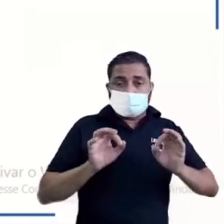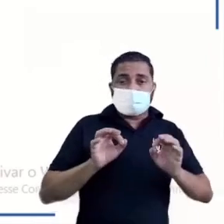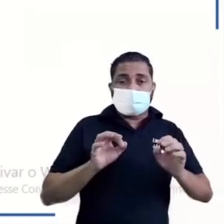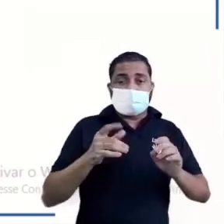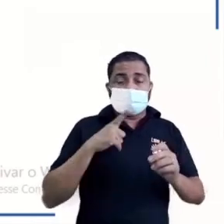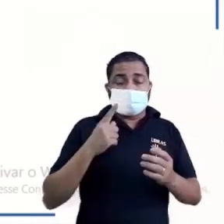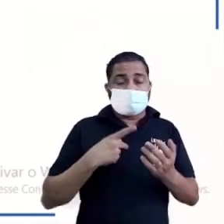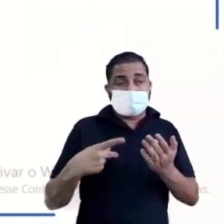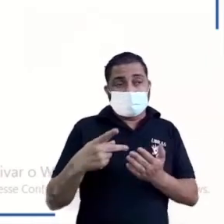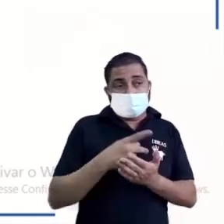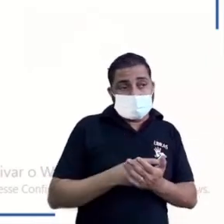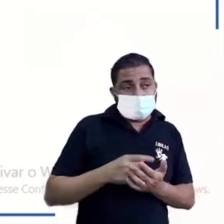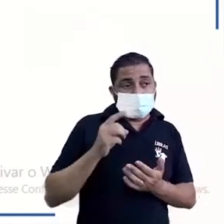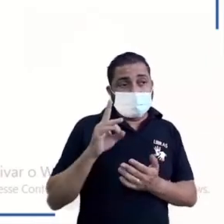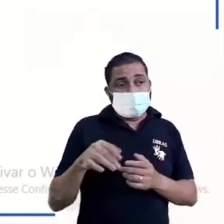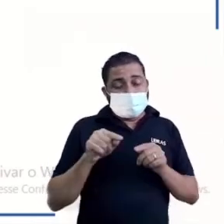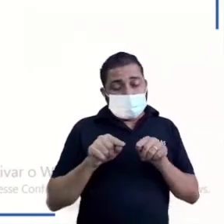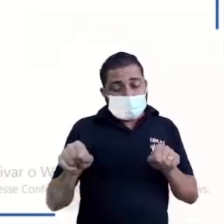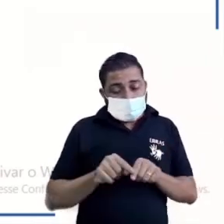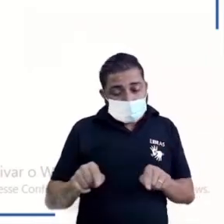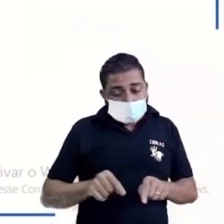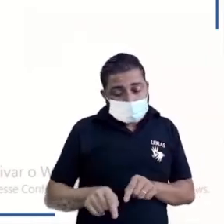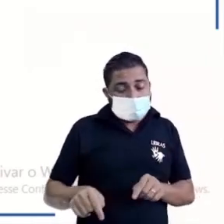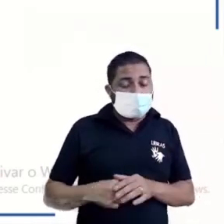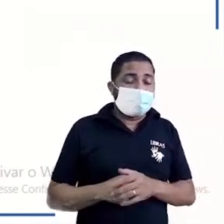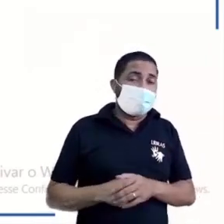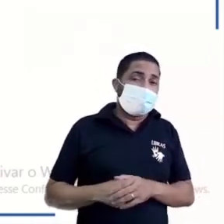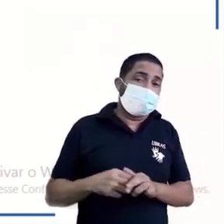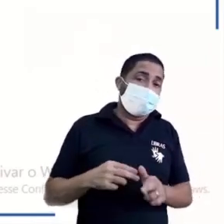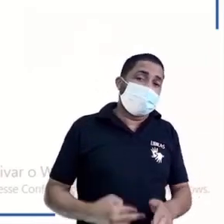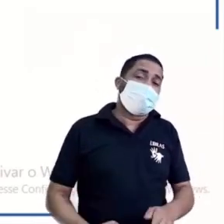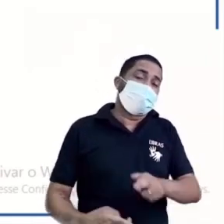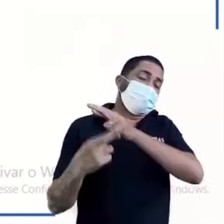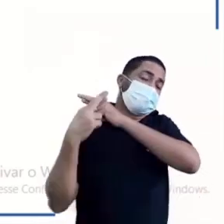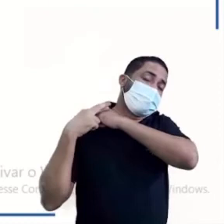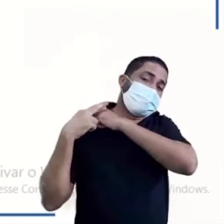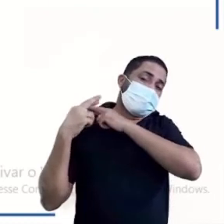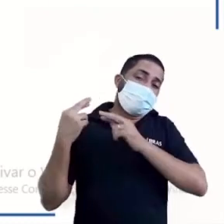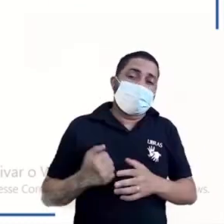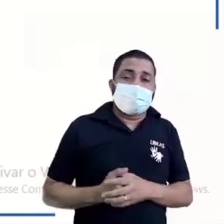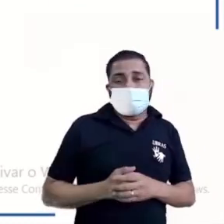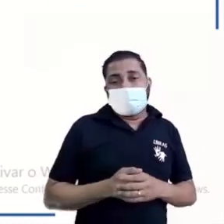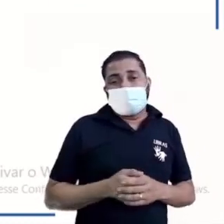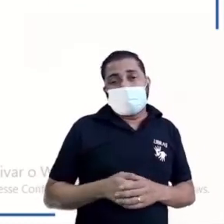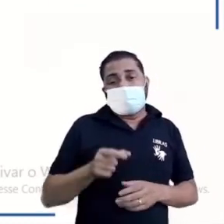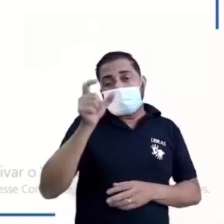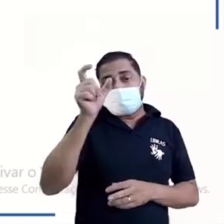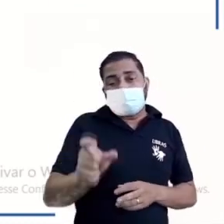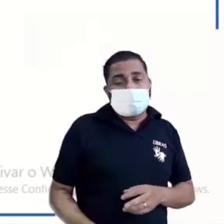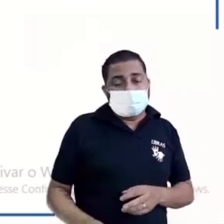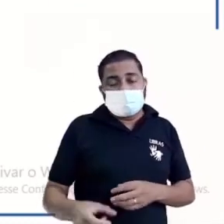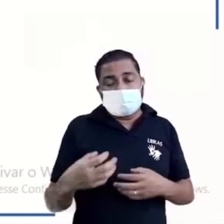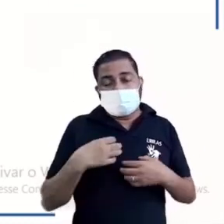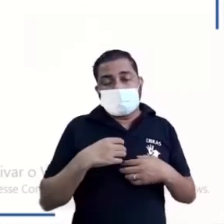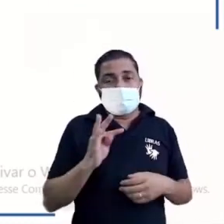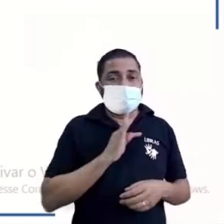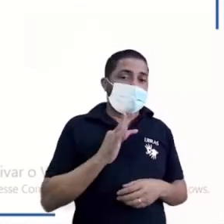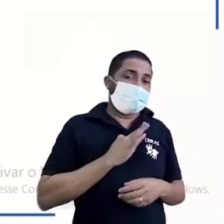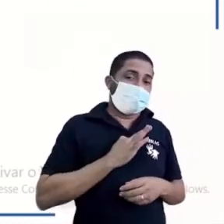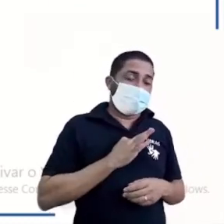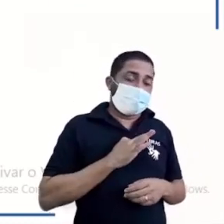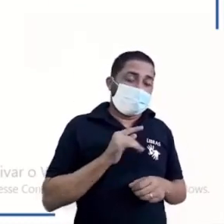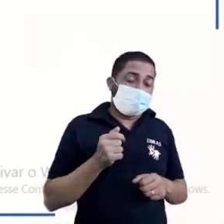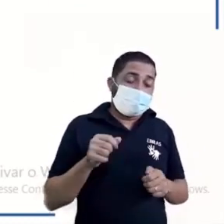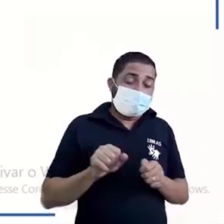que são o quê? Apenas as linhas que representam o objeto de maneira técnica, de forma que